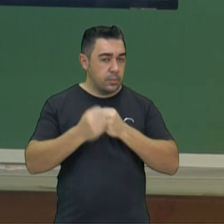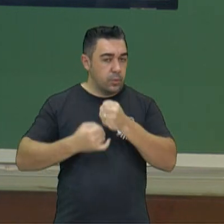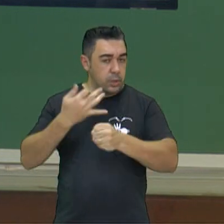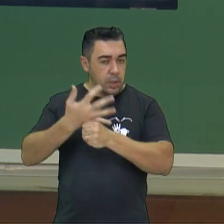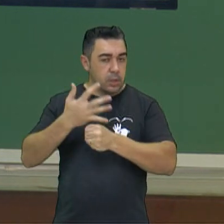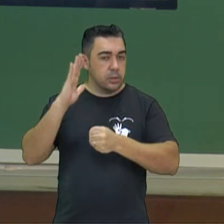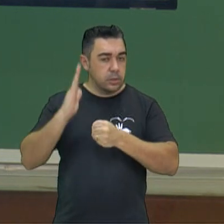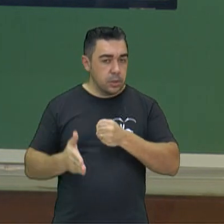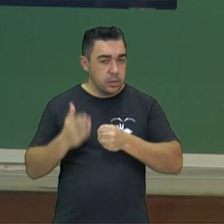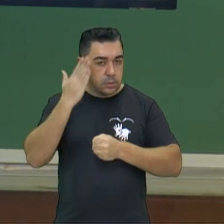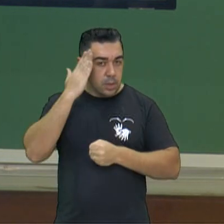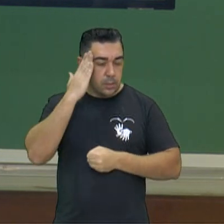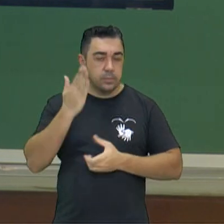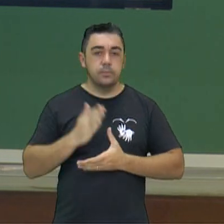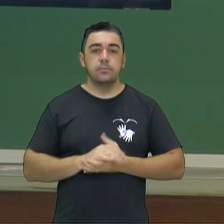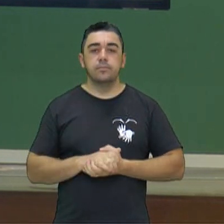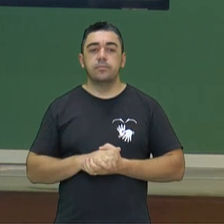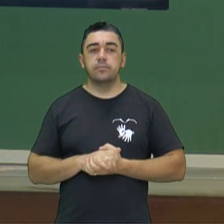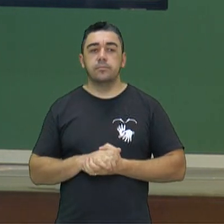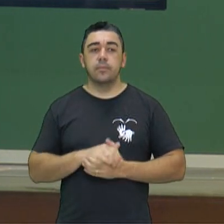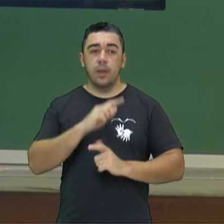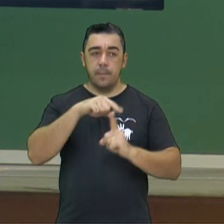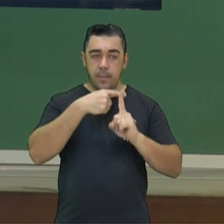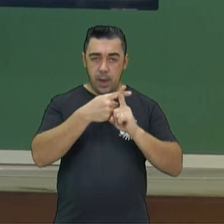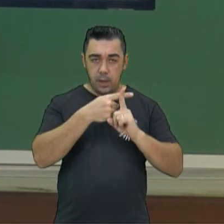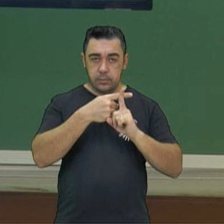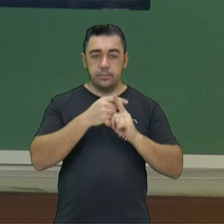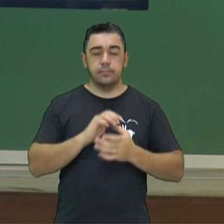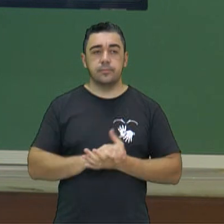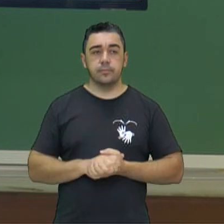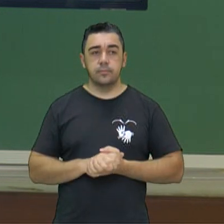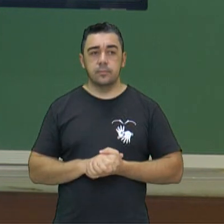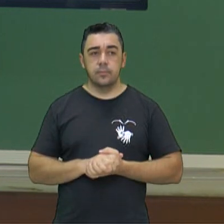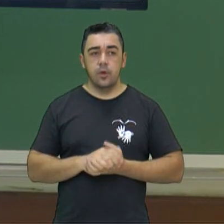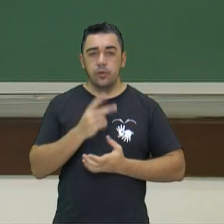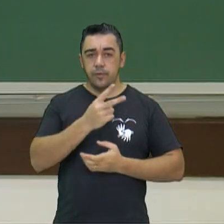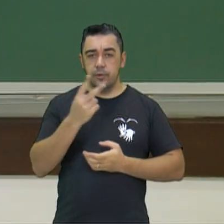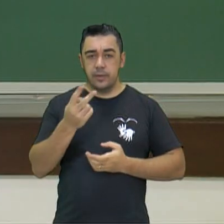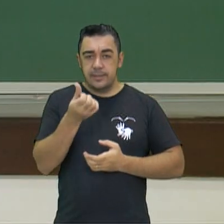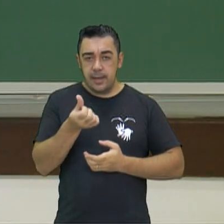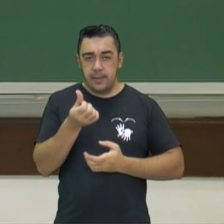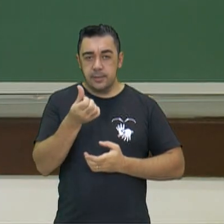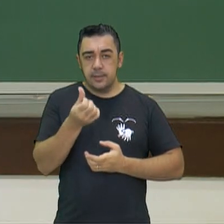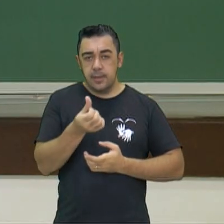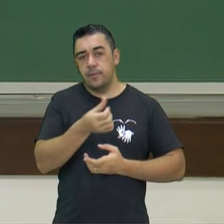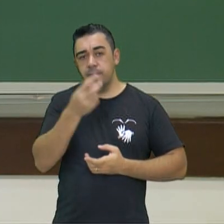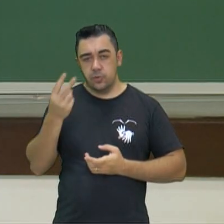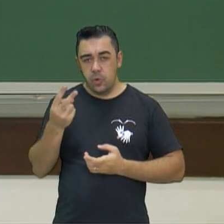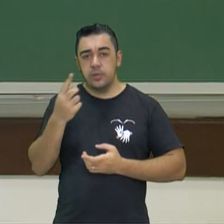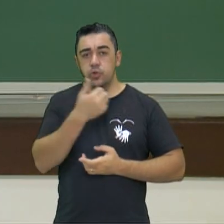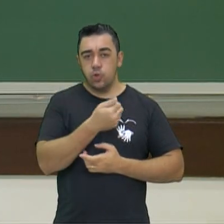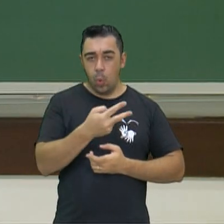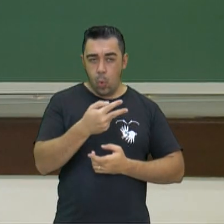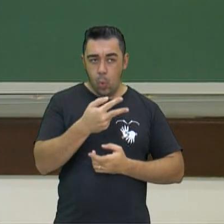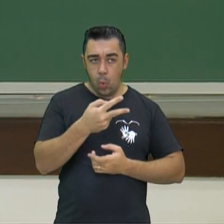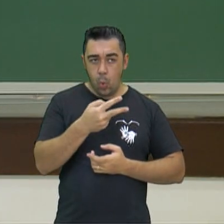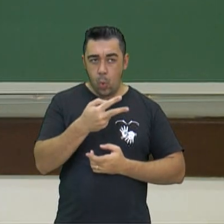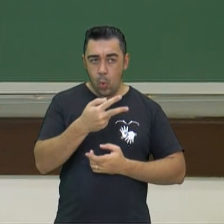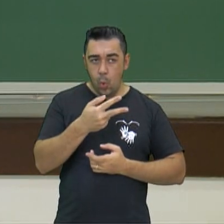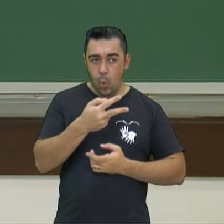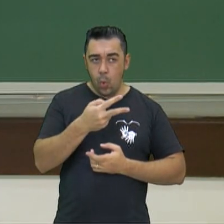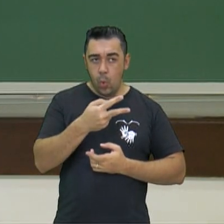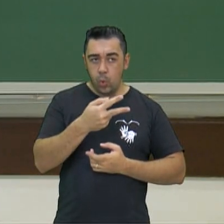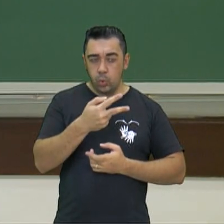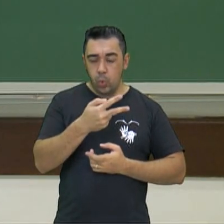potenciação que nós já trabalhamos, né? Mais, 2 vezes 3, 6, 6 vezes 2, 12. X